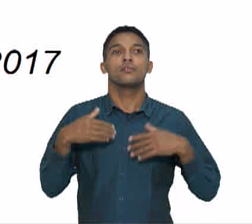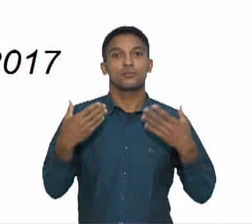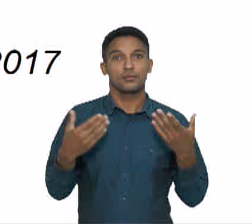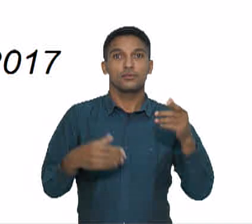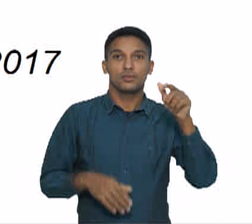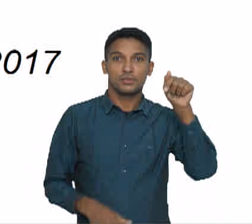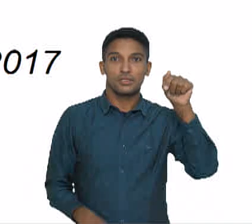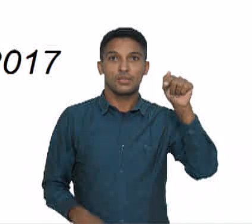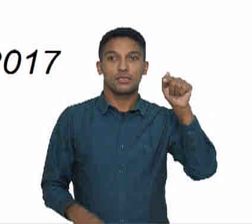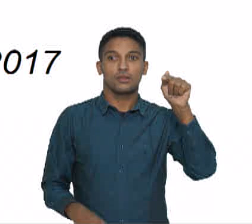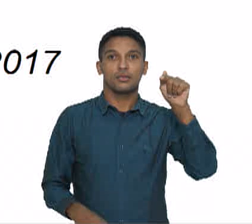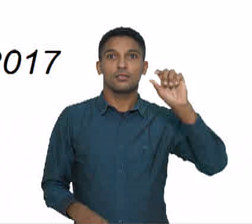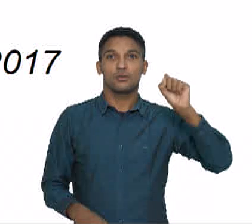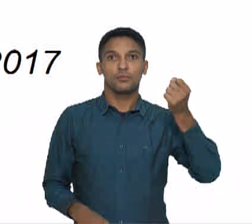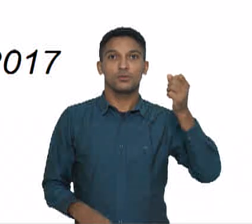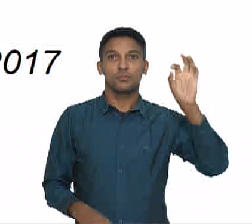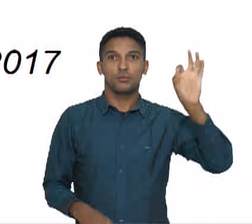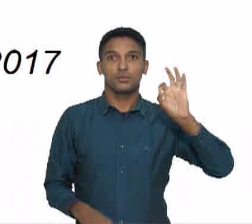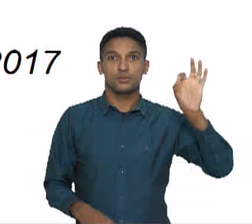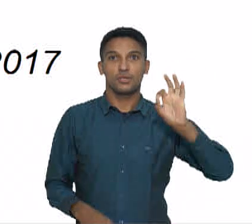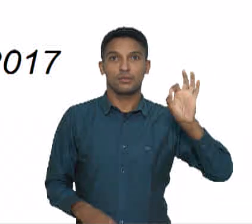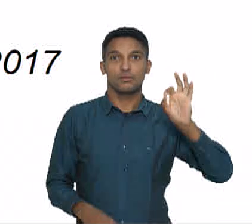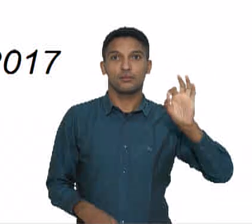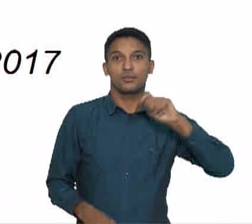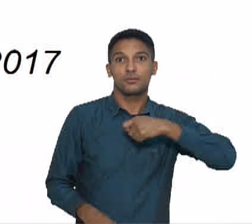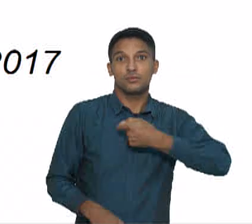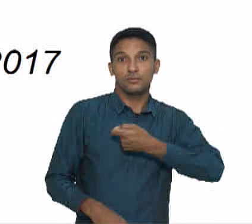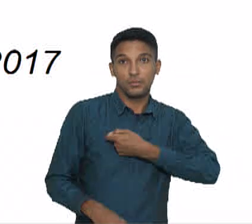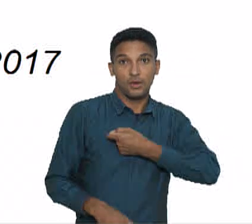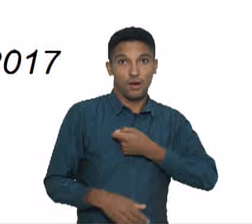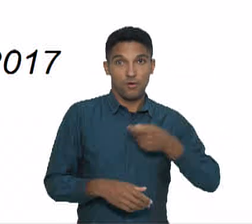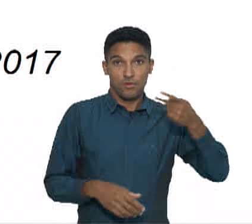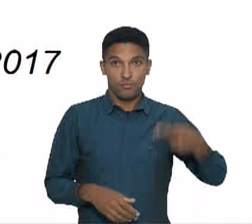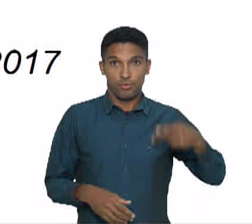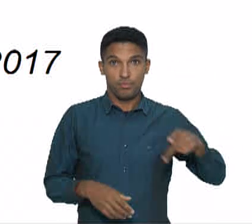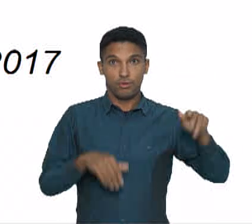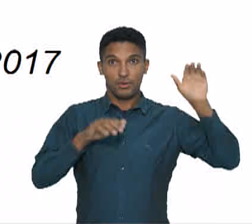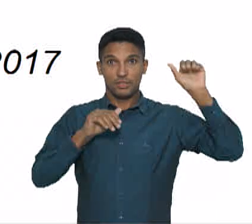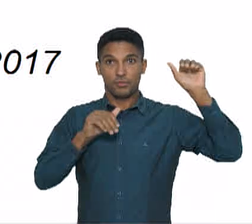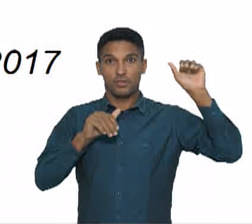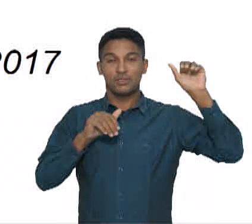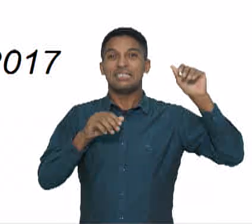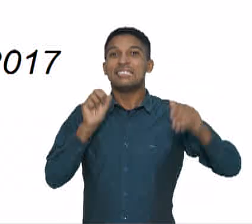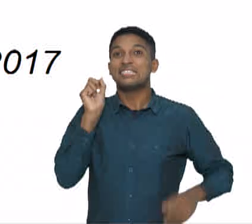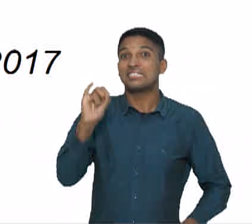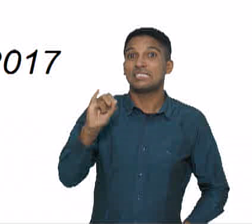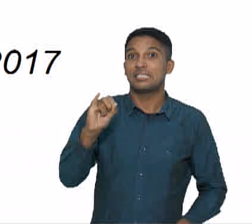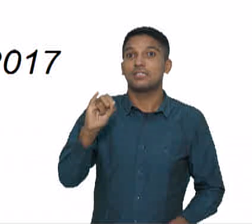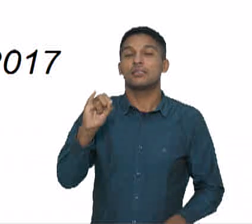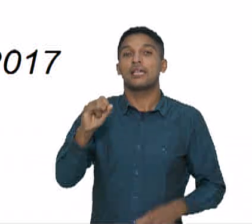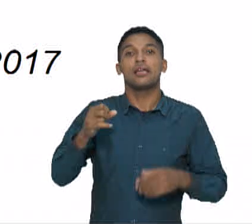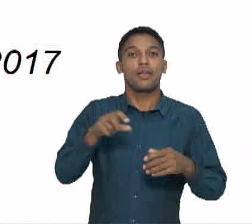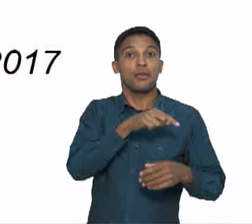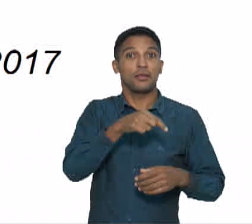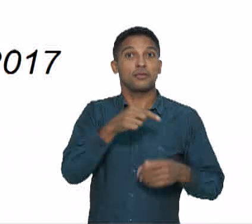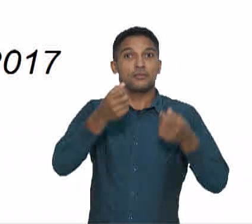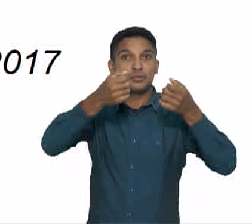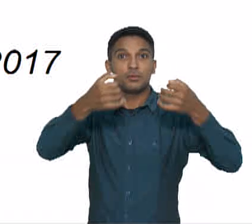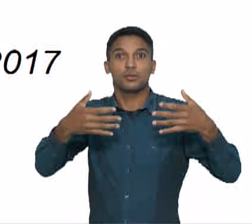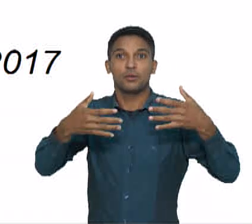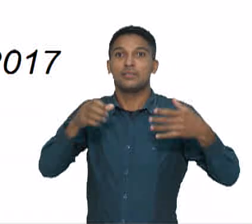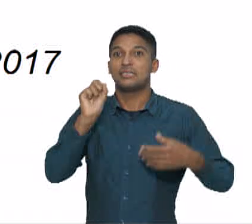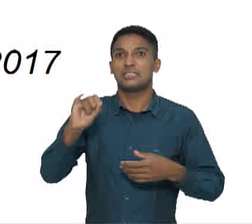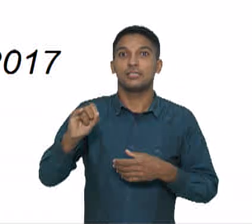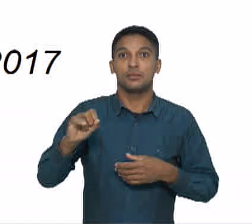78% de los espanhóis confiesa que desconocer la lengua le ha impedido disfrutar